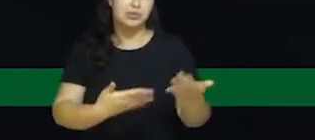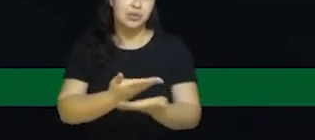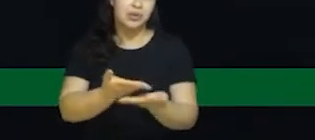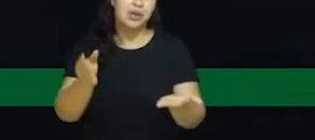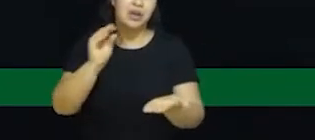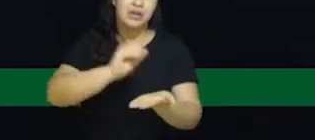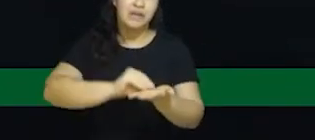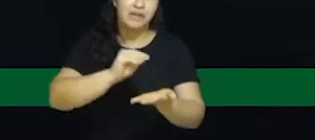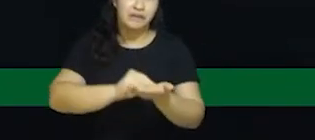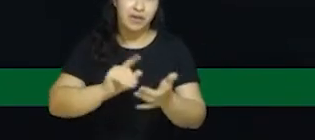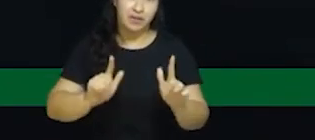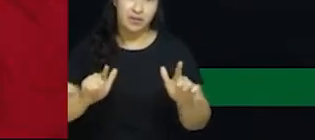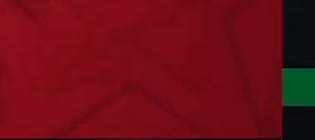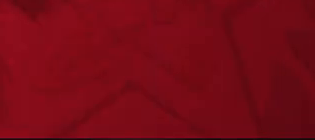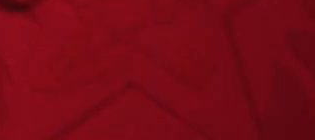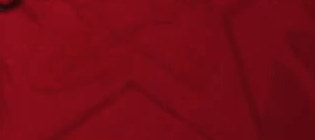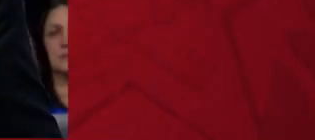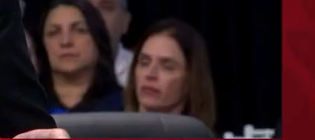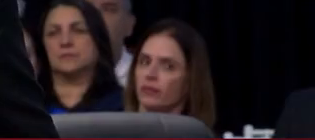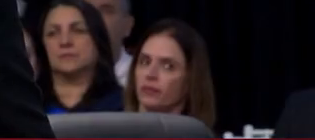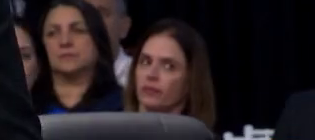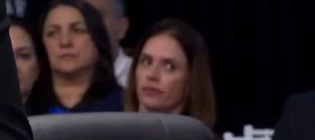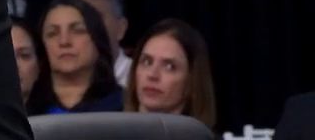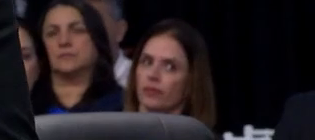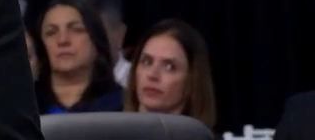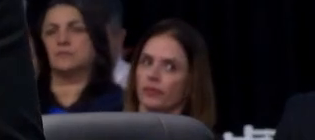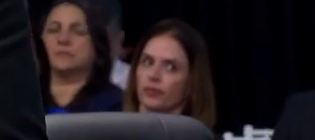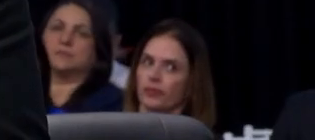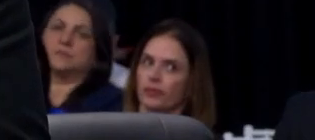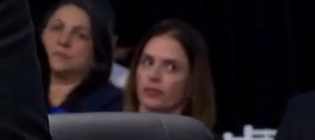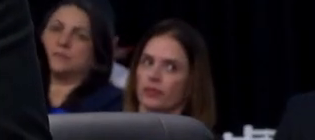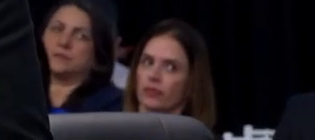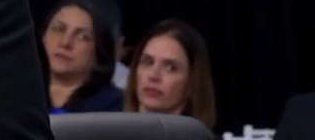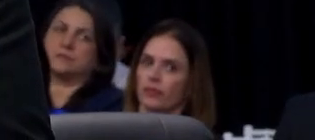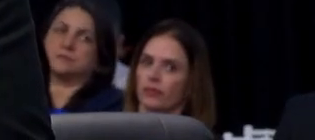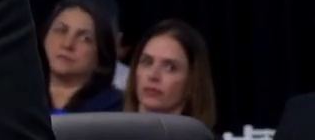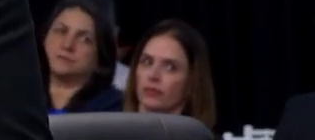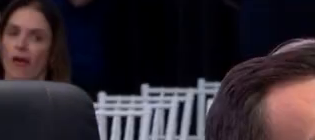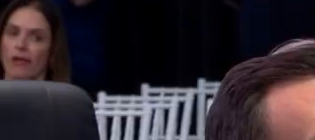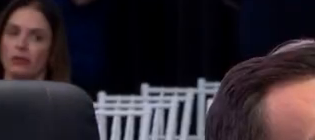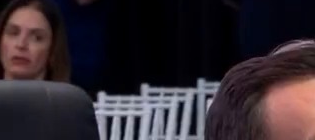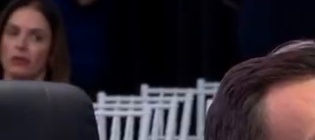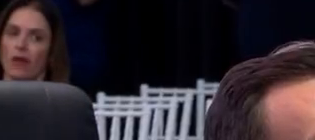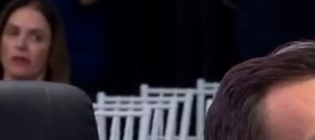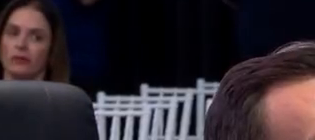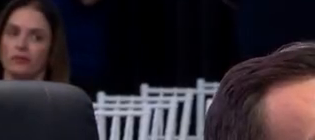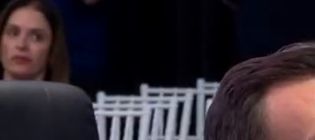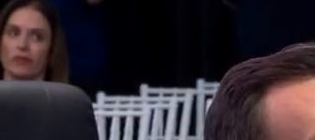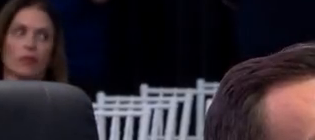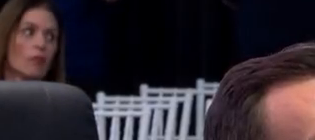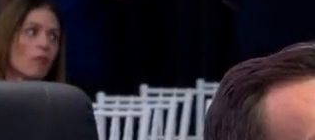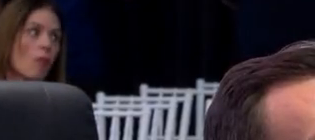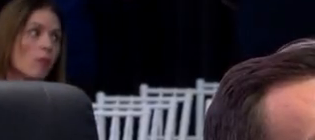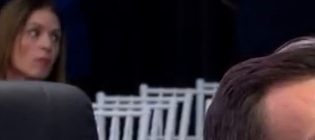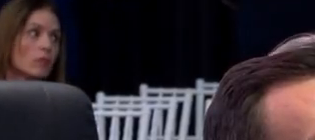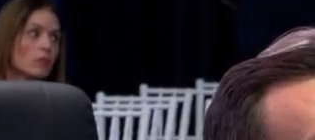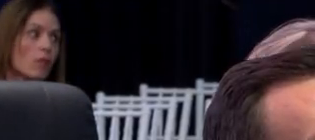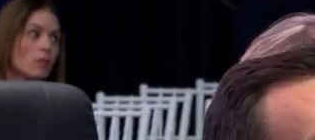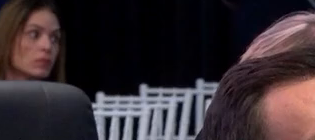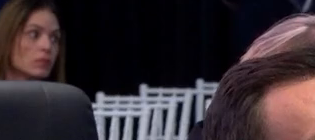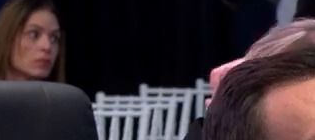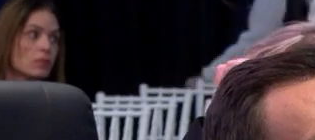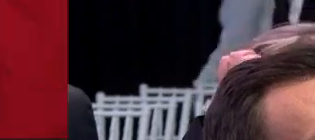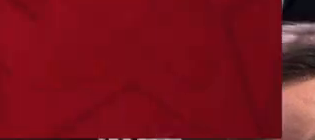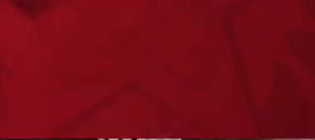da ação governamental. O deputado Lucas Neves destacou a exportação do pinhão, produto típico da